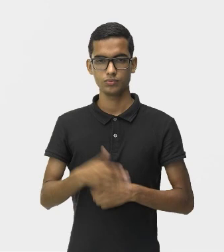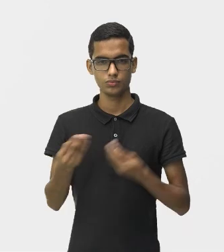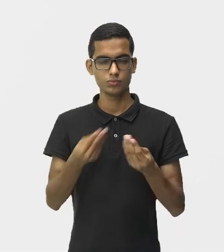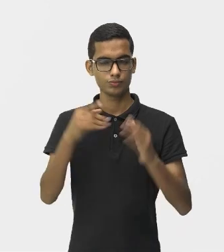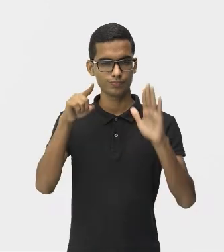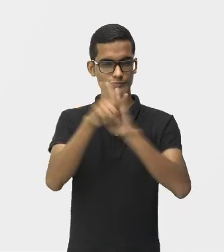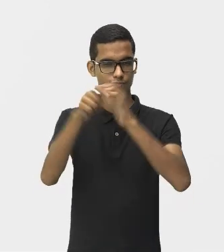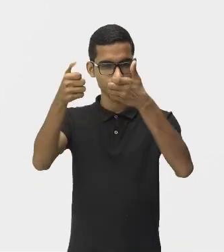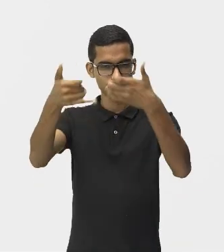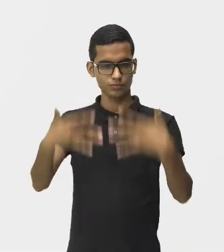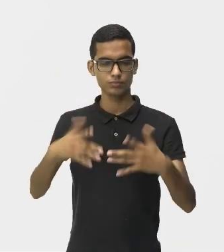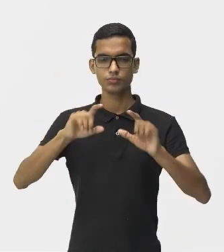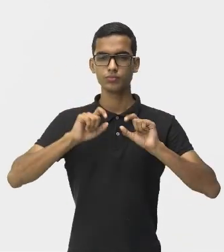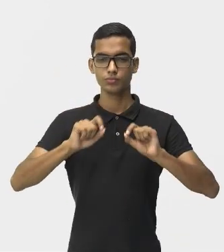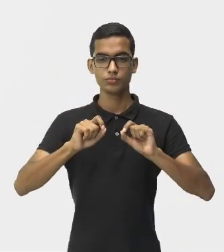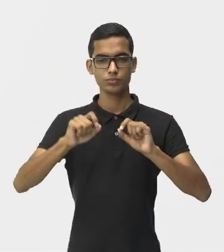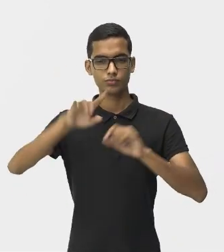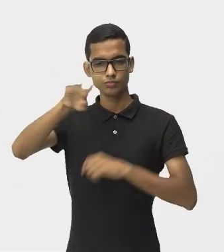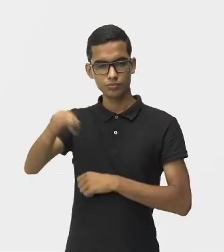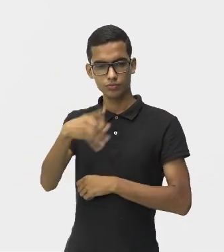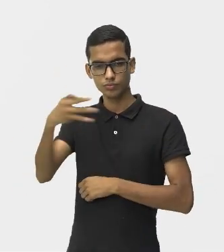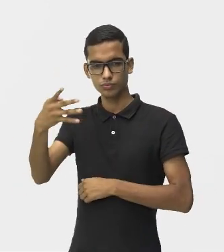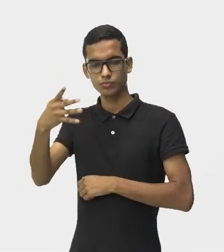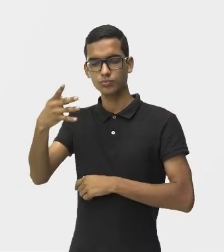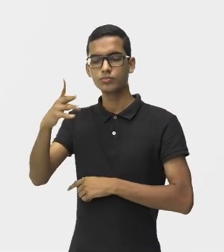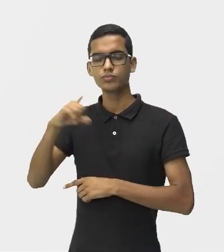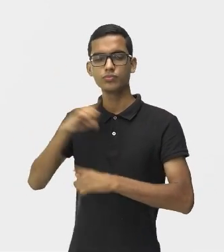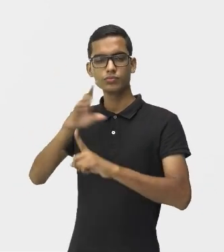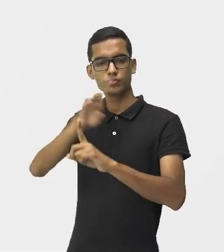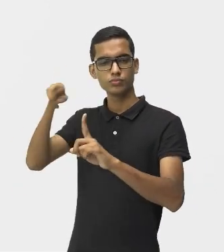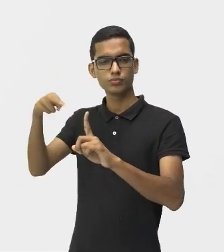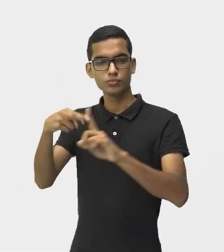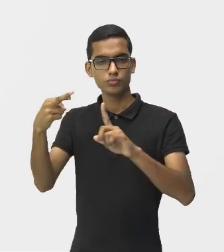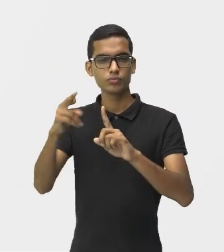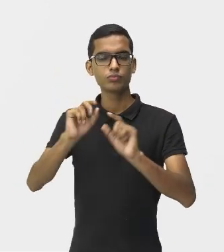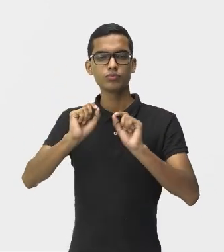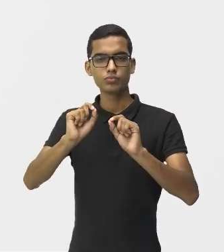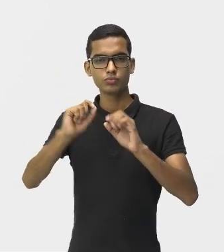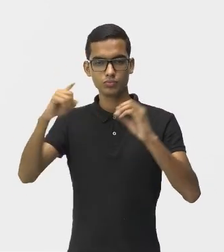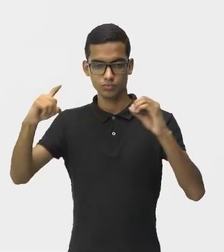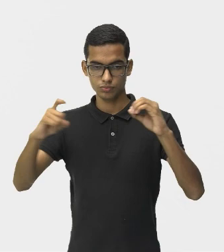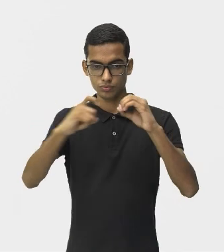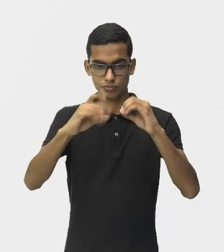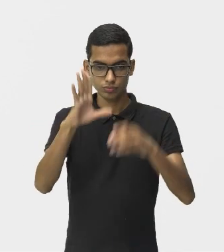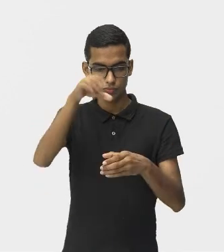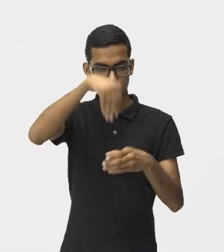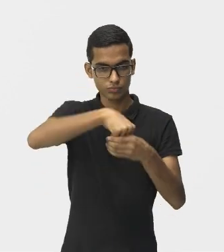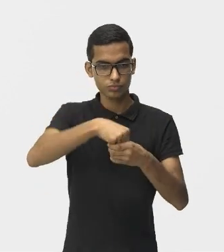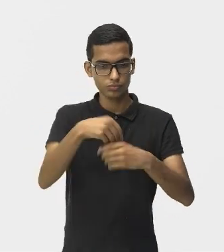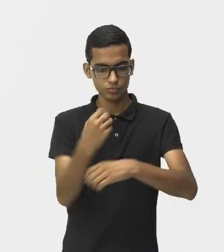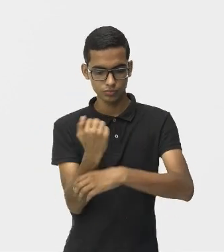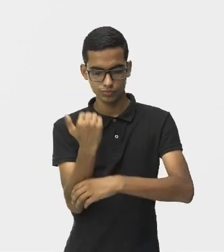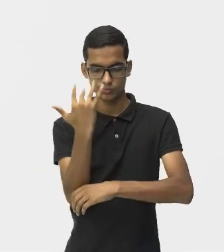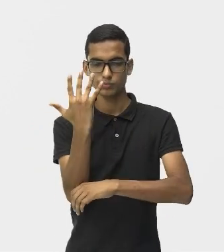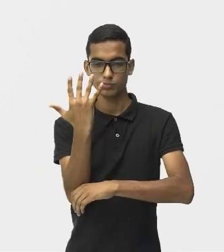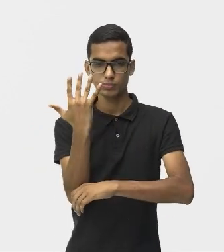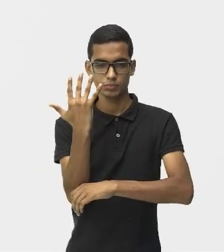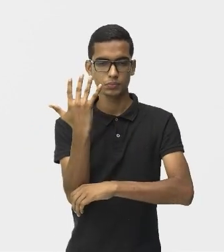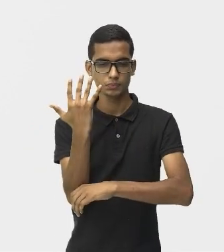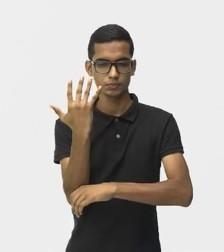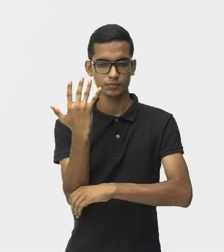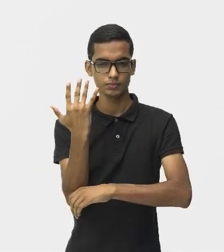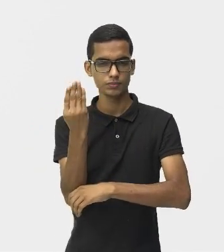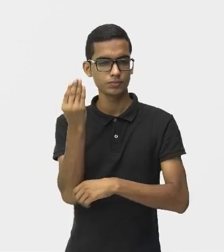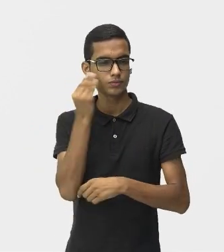O enunciado declara que a tabela se refere a gametas das plantas. Além disso, a tabela identifica que as células